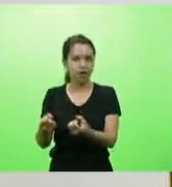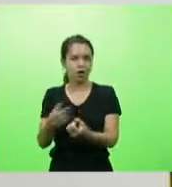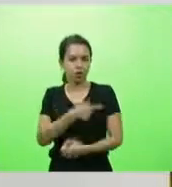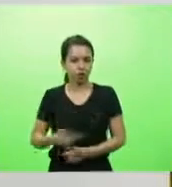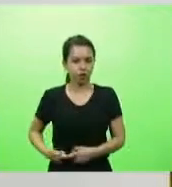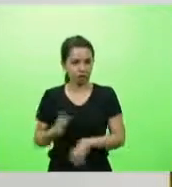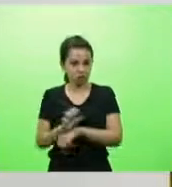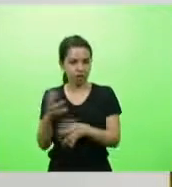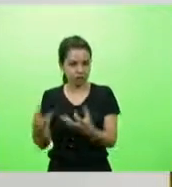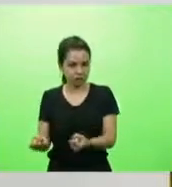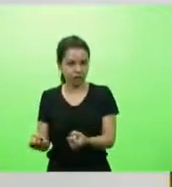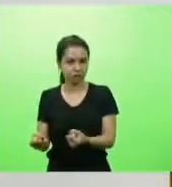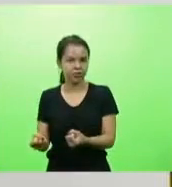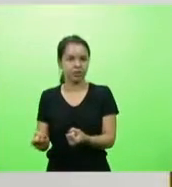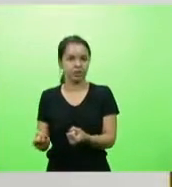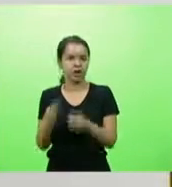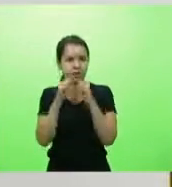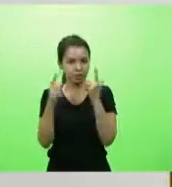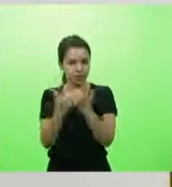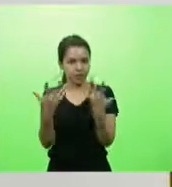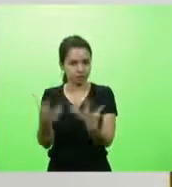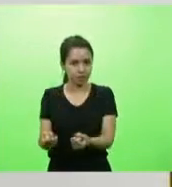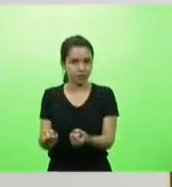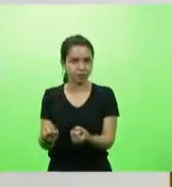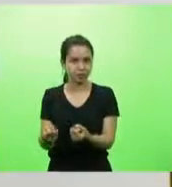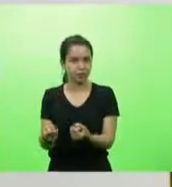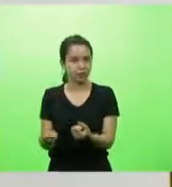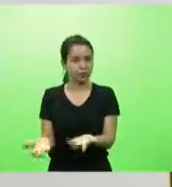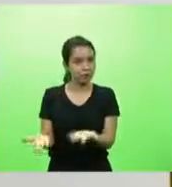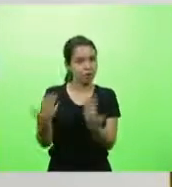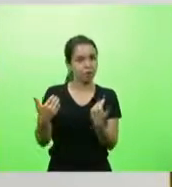Estado, topa Assembleia Legislativa. Vamos lá?